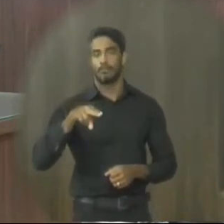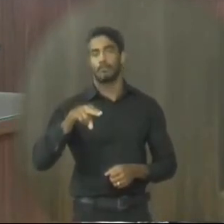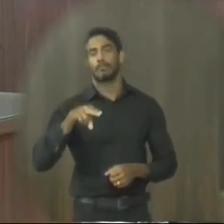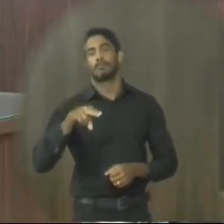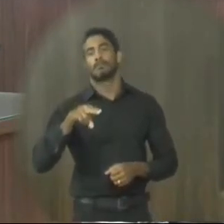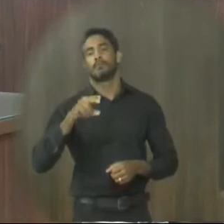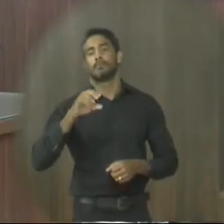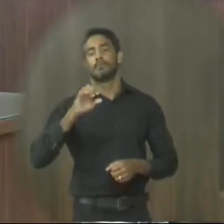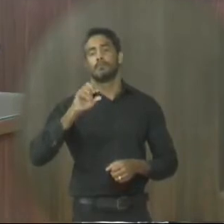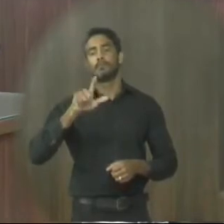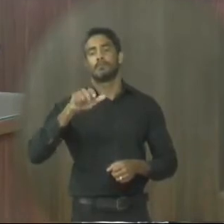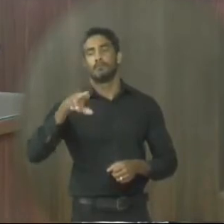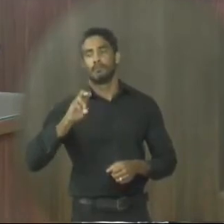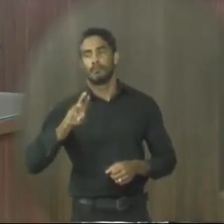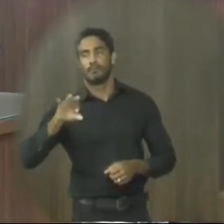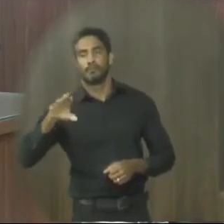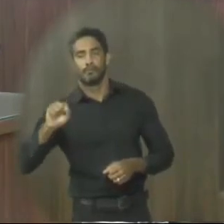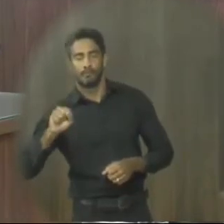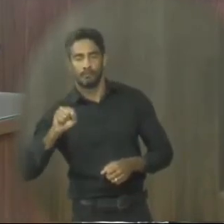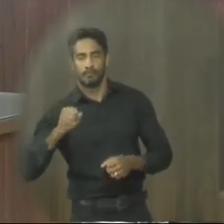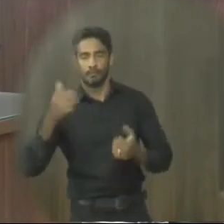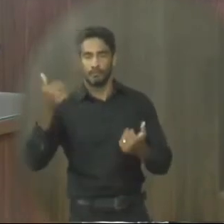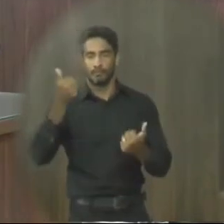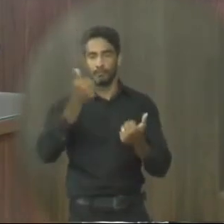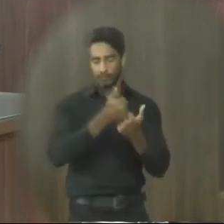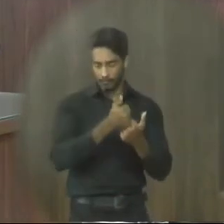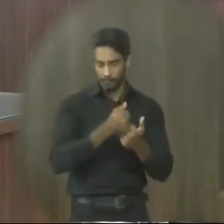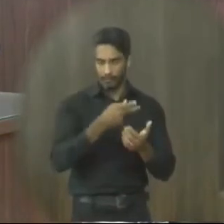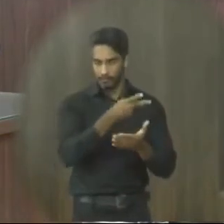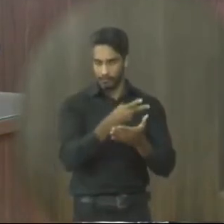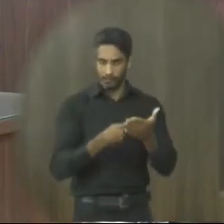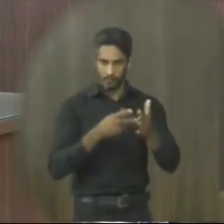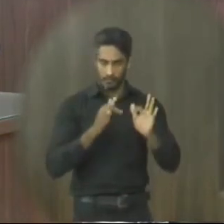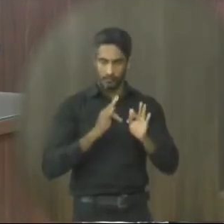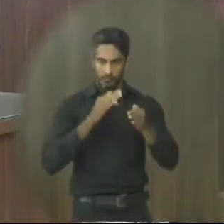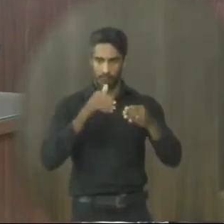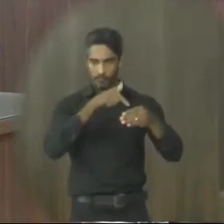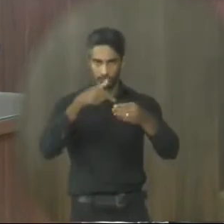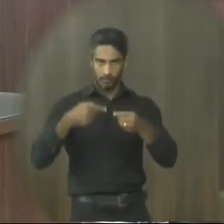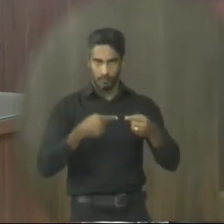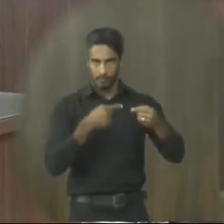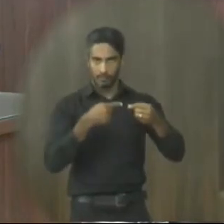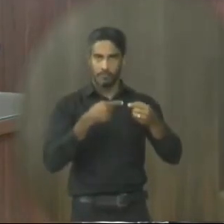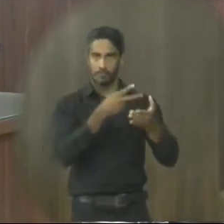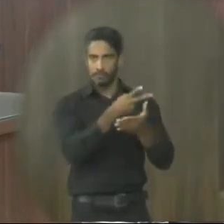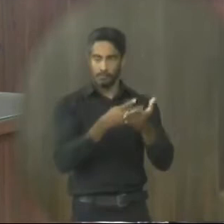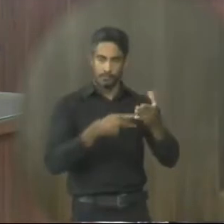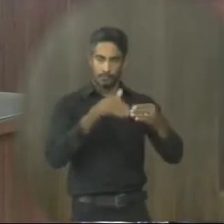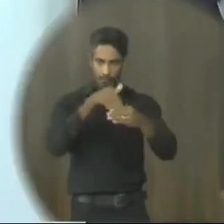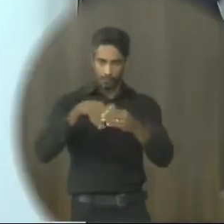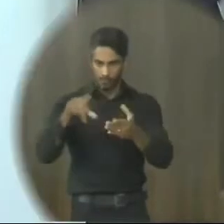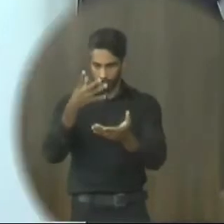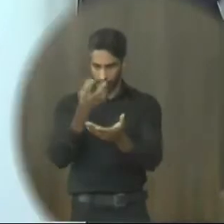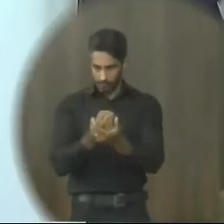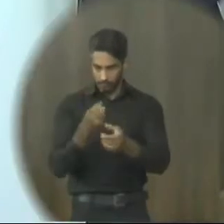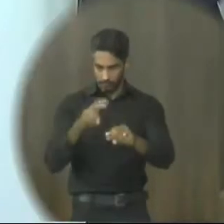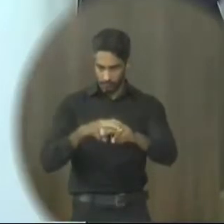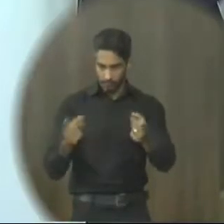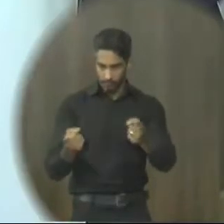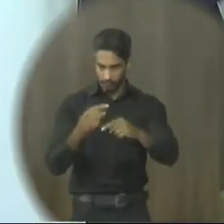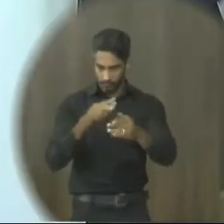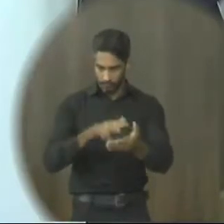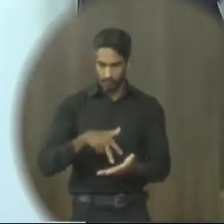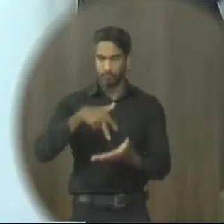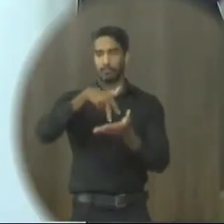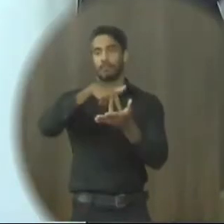Wílis Carlos Lopes, suplente. Parecer final está em discussão, parecer final em votação. Quem for a favor, permaneça sentado, os